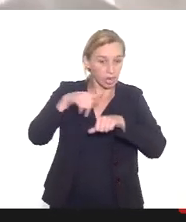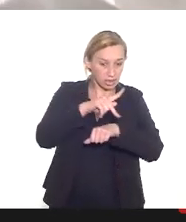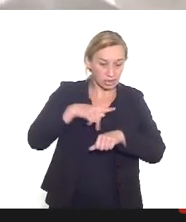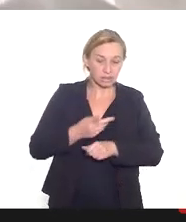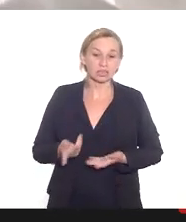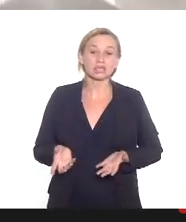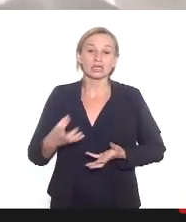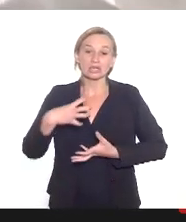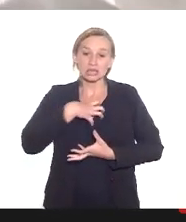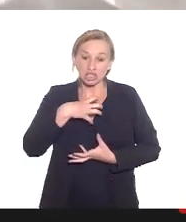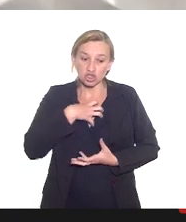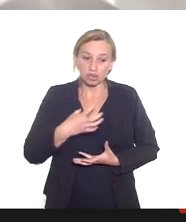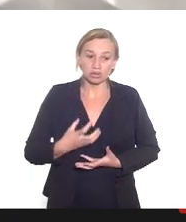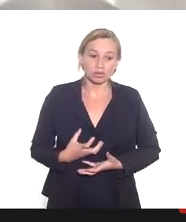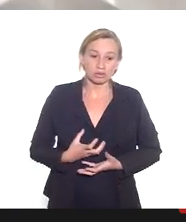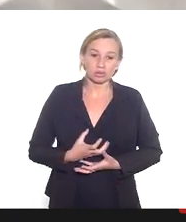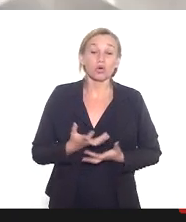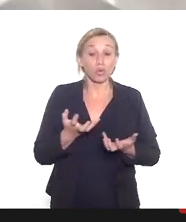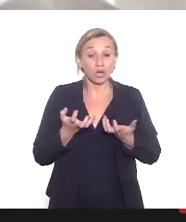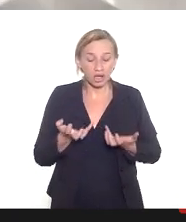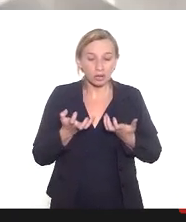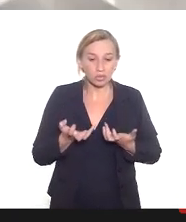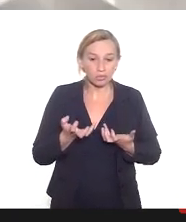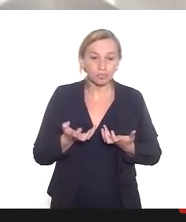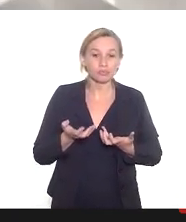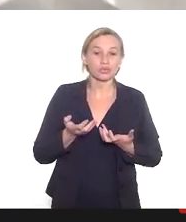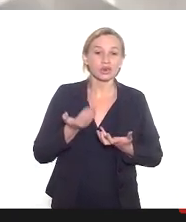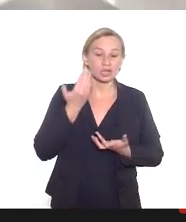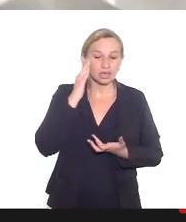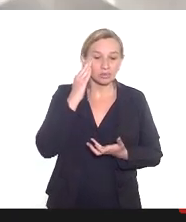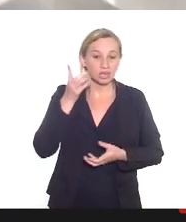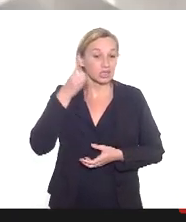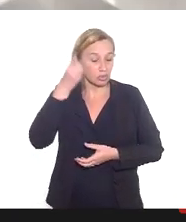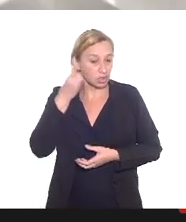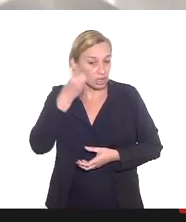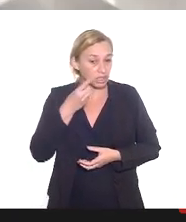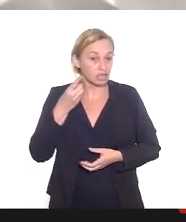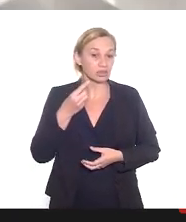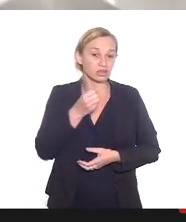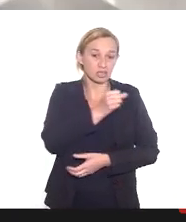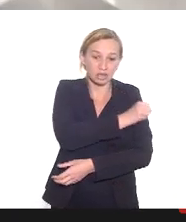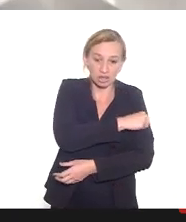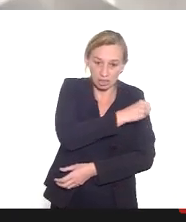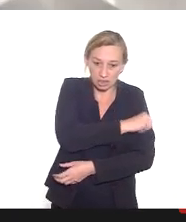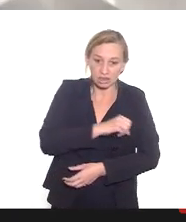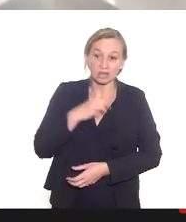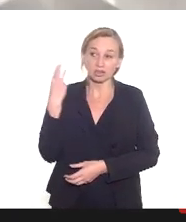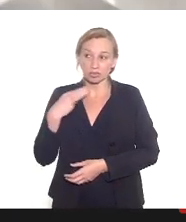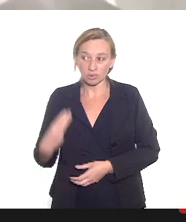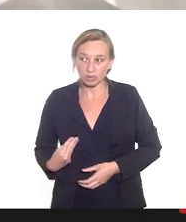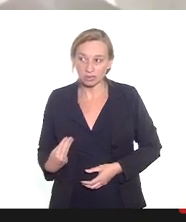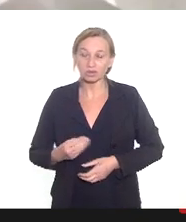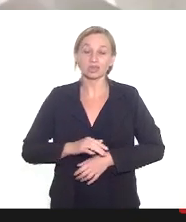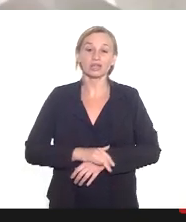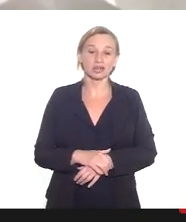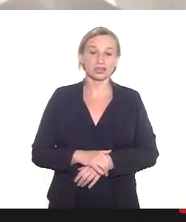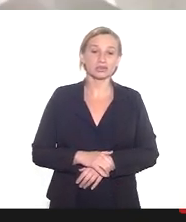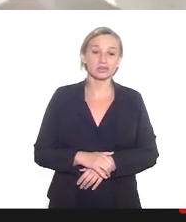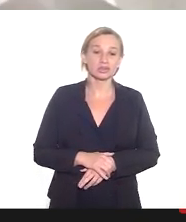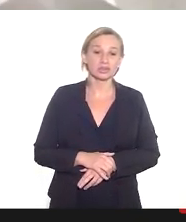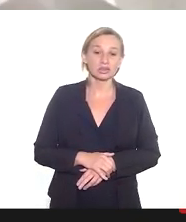e nesse sentido eu quero que ela entendimento a deputada enfermeira Rejane adaptado da Mônica Francisco